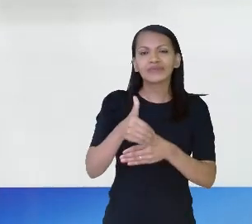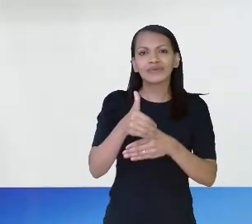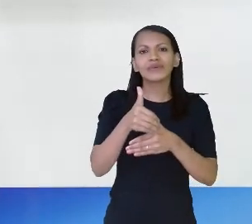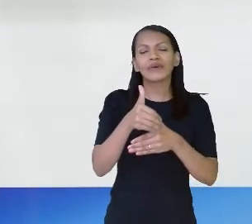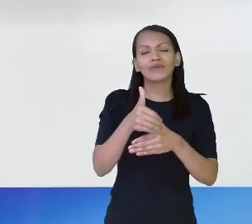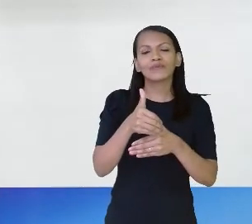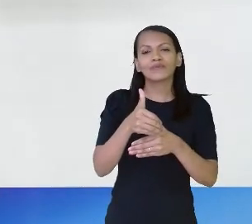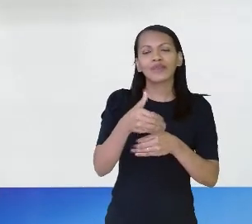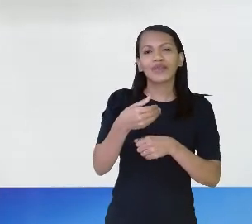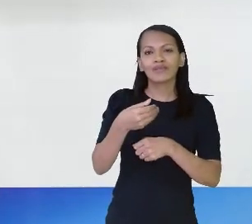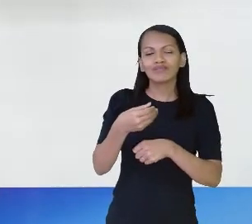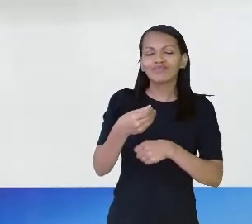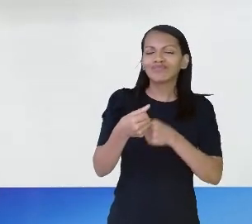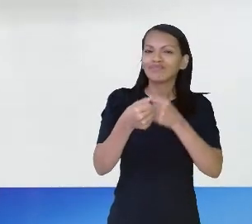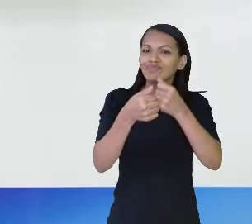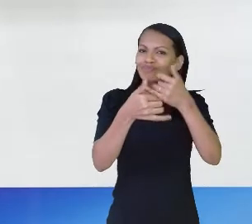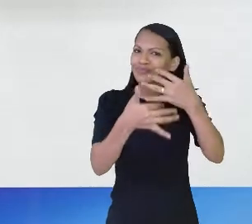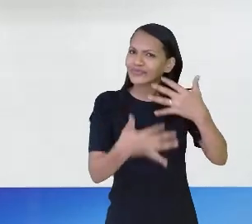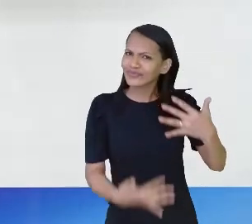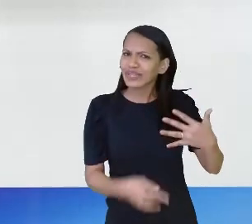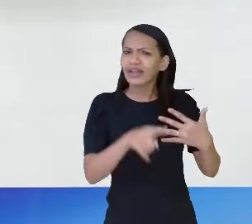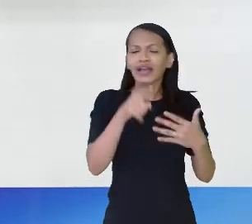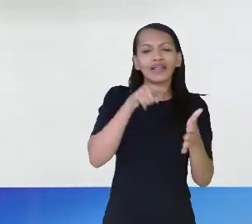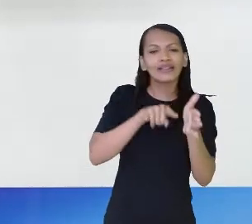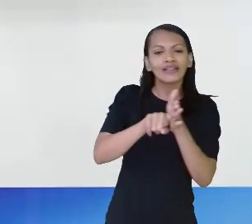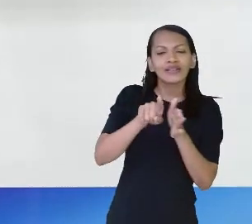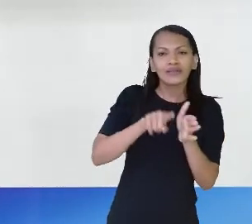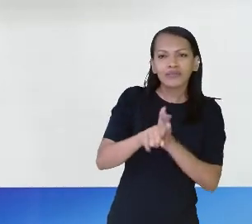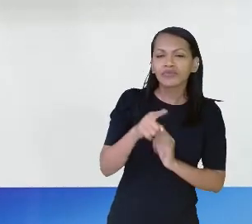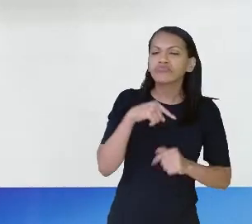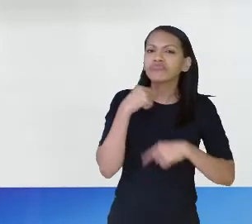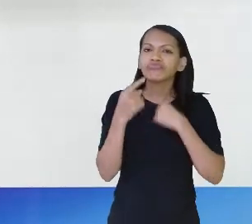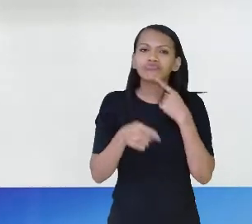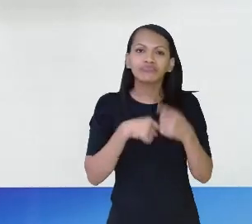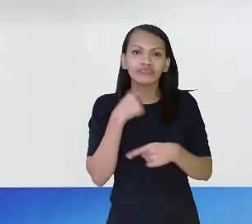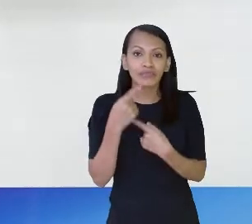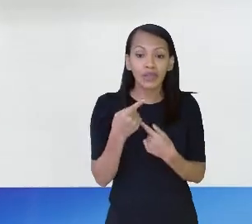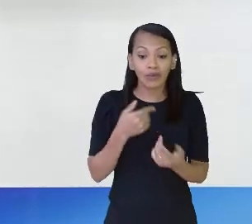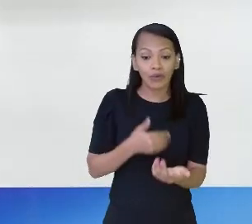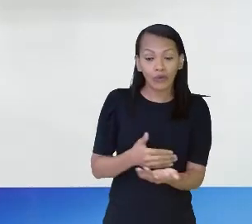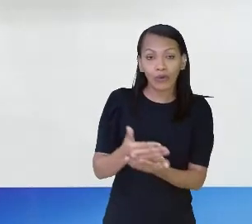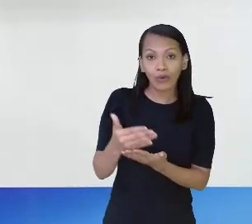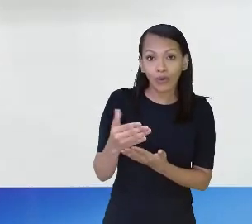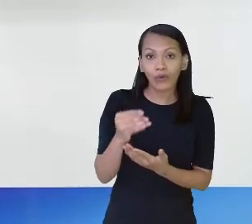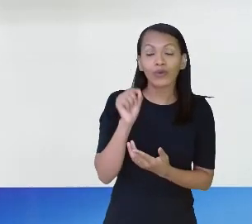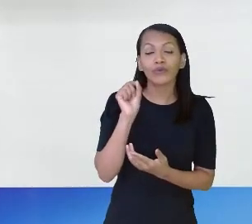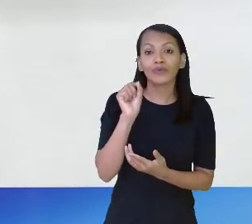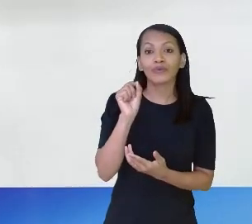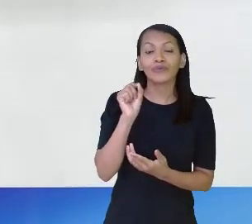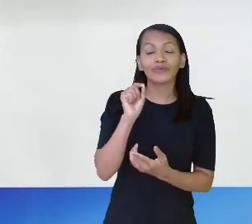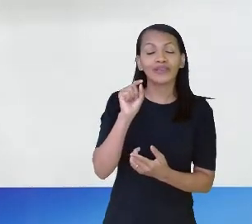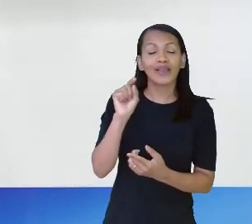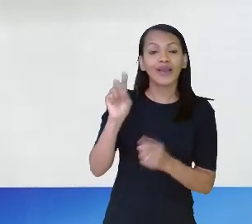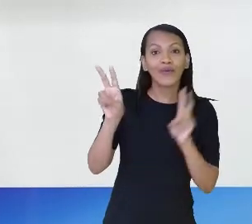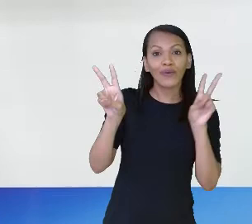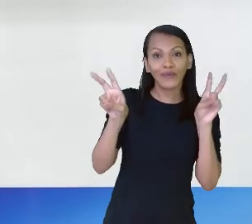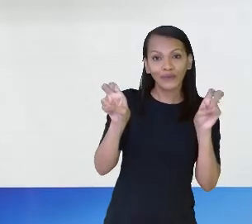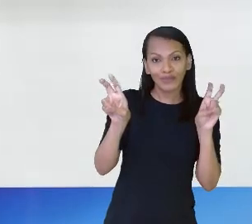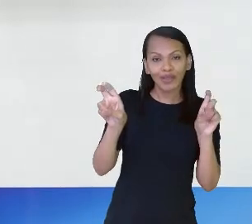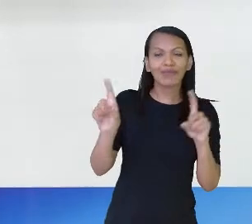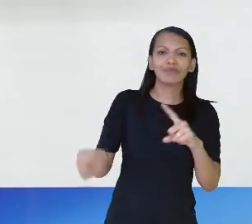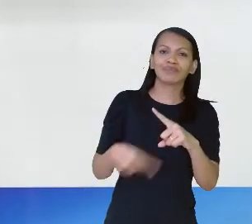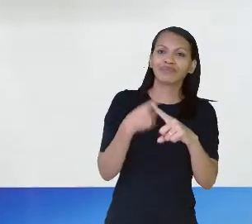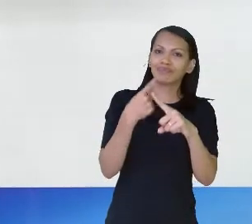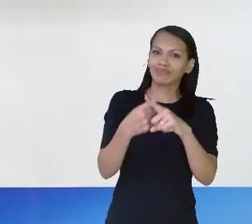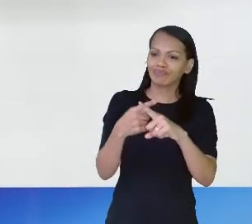teu recadinho, a tua dúvida. Hoje a gente vai conversar sobre multiplicação, hein? Presta